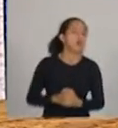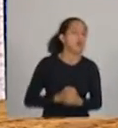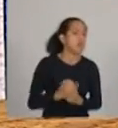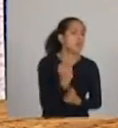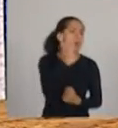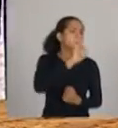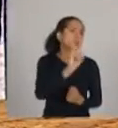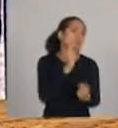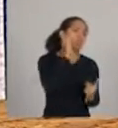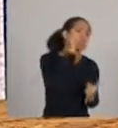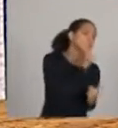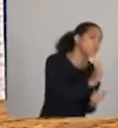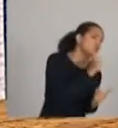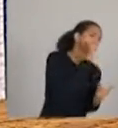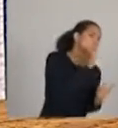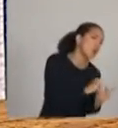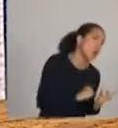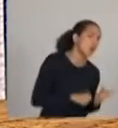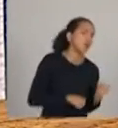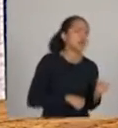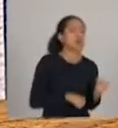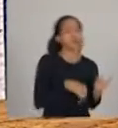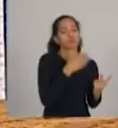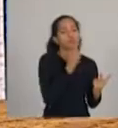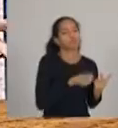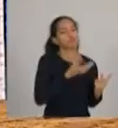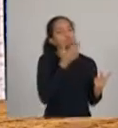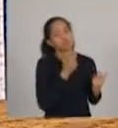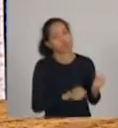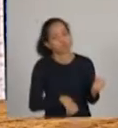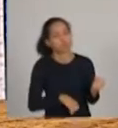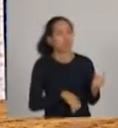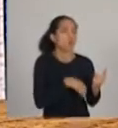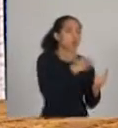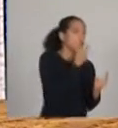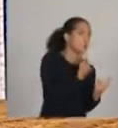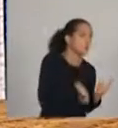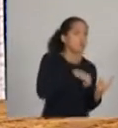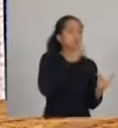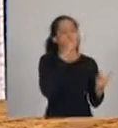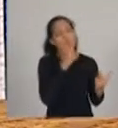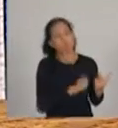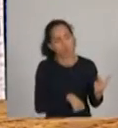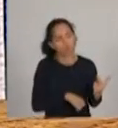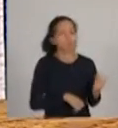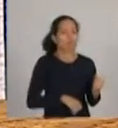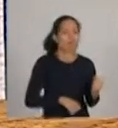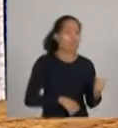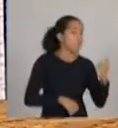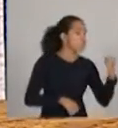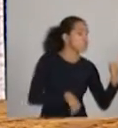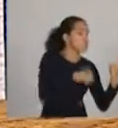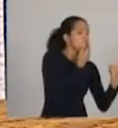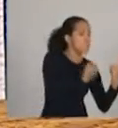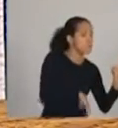homem ou uma mulher, se são dois homens e duas mulheres, se é um homem só ou uma mulher só, porque